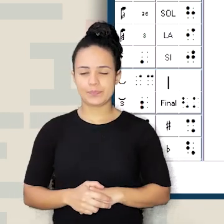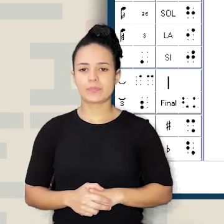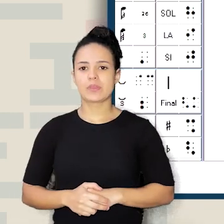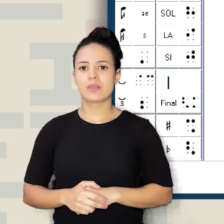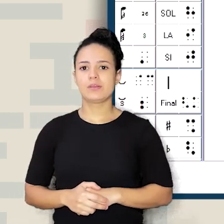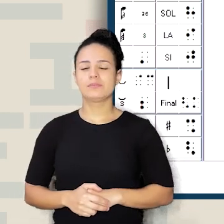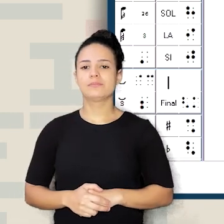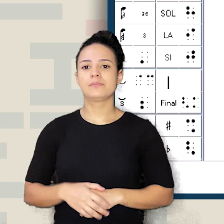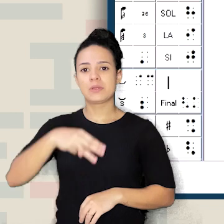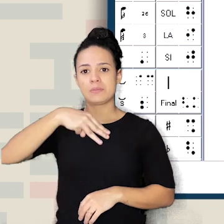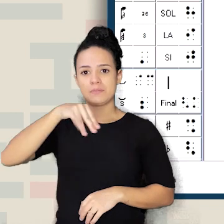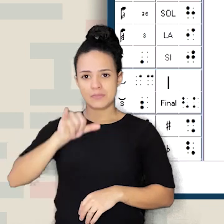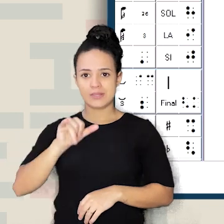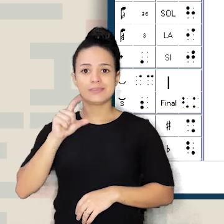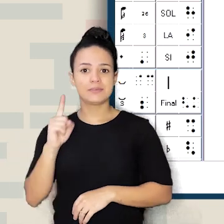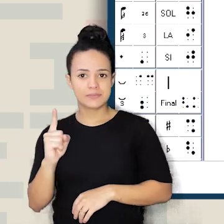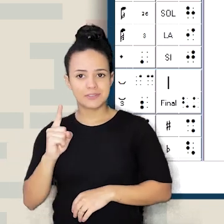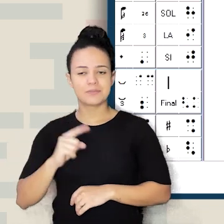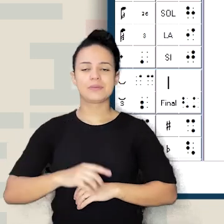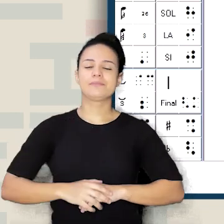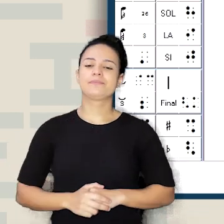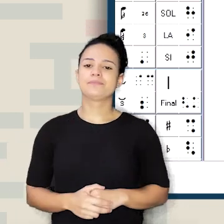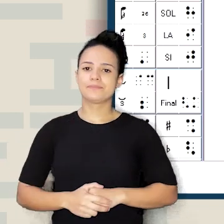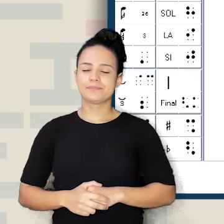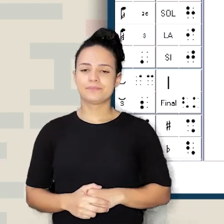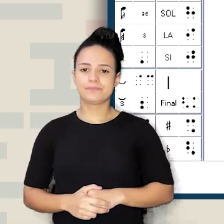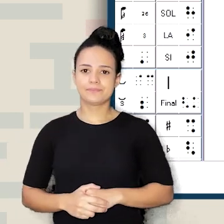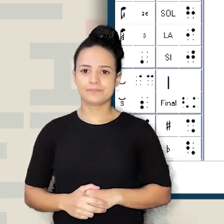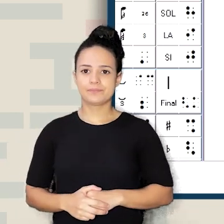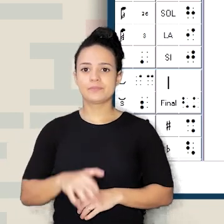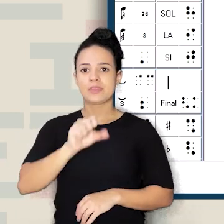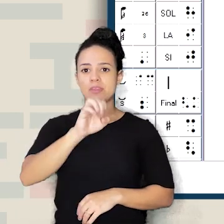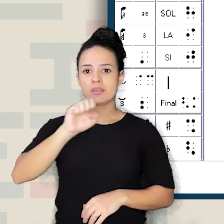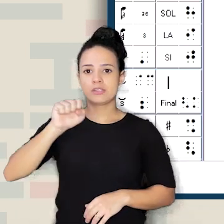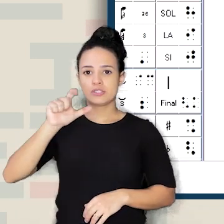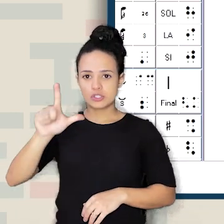as notas que tem aí. Quarta oitava. Mi semínima.